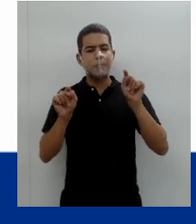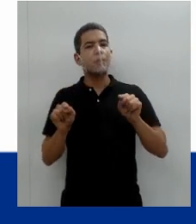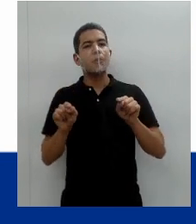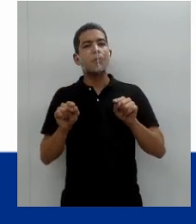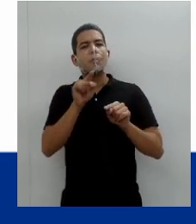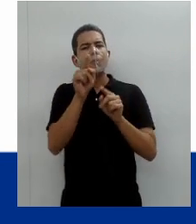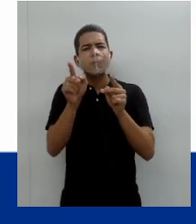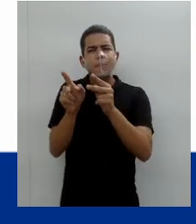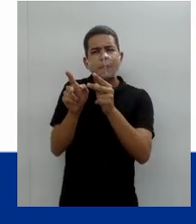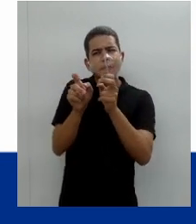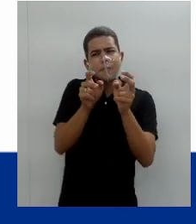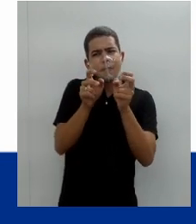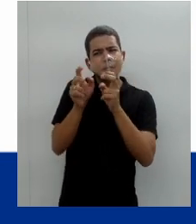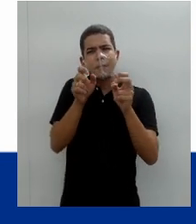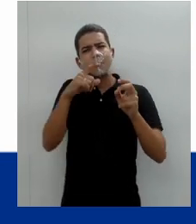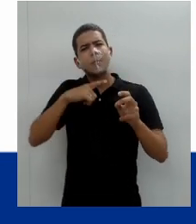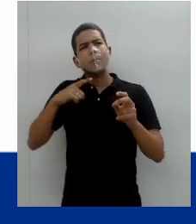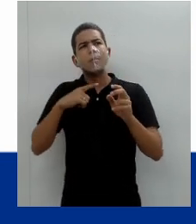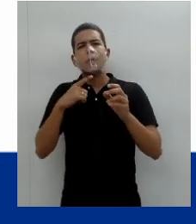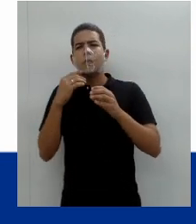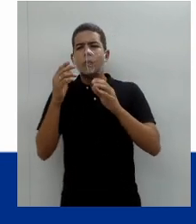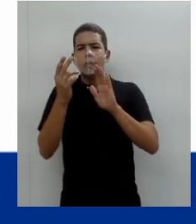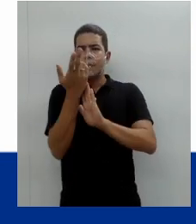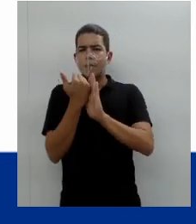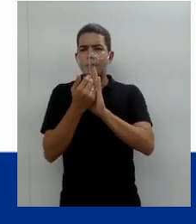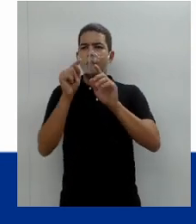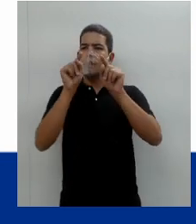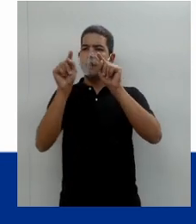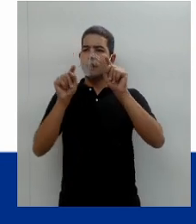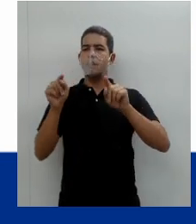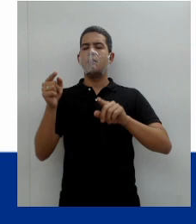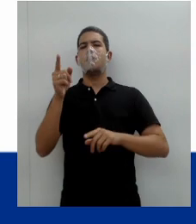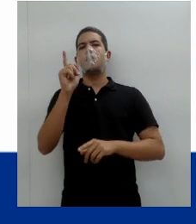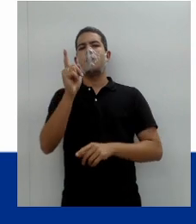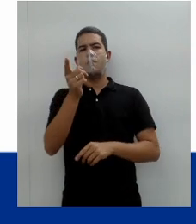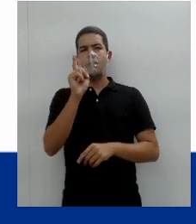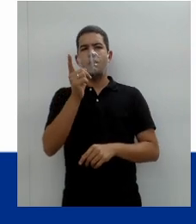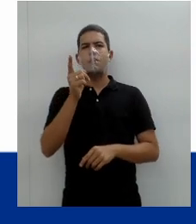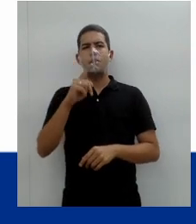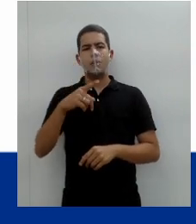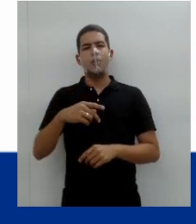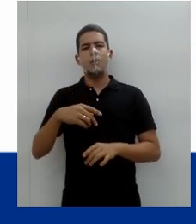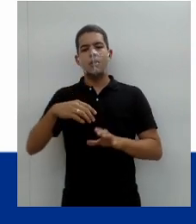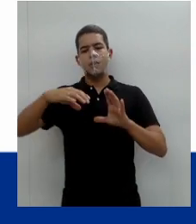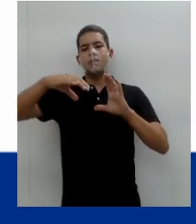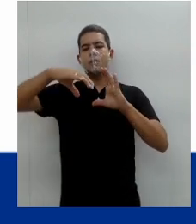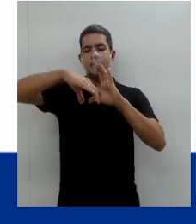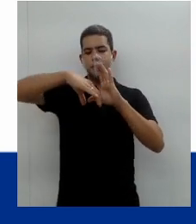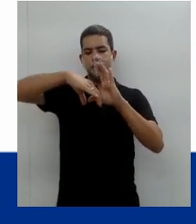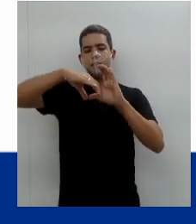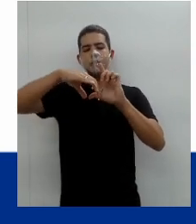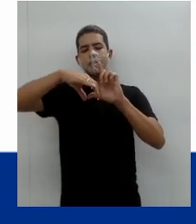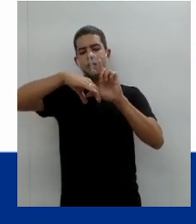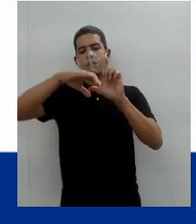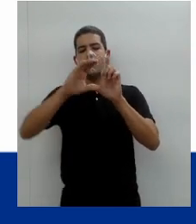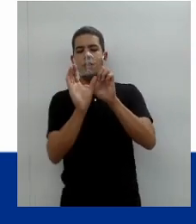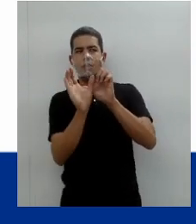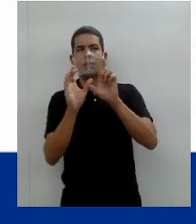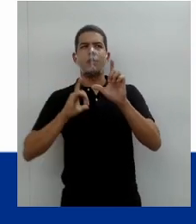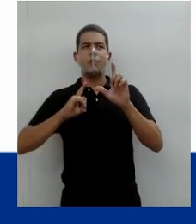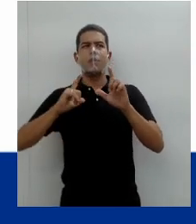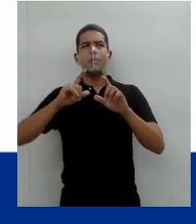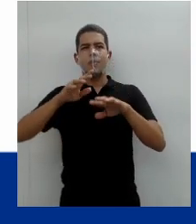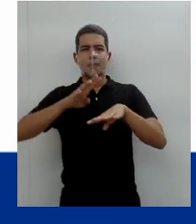vai perceber que a composição da figura vai ser exatamente essa figura chamada parábola, que aqui na matemática a gente utiliza bem.